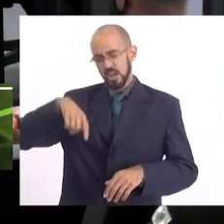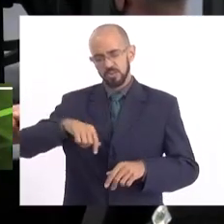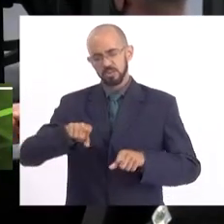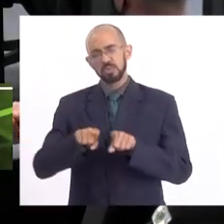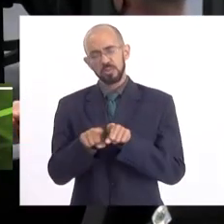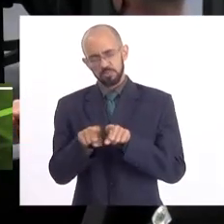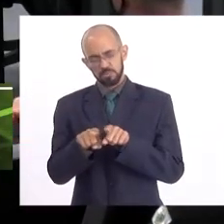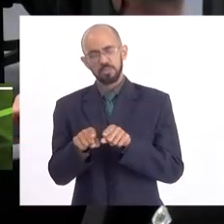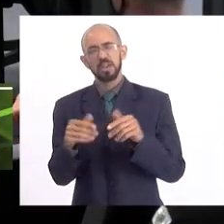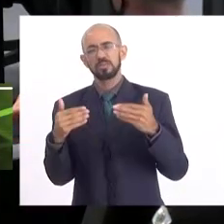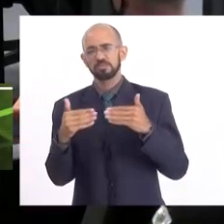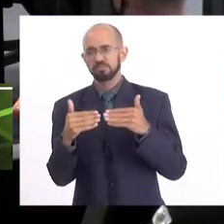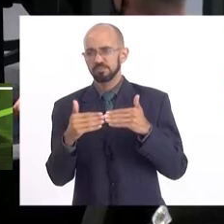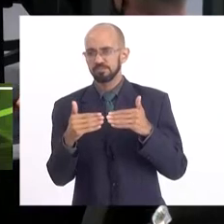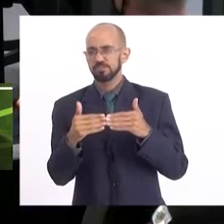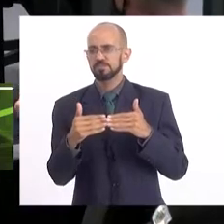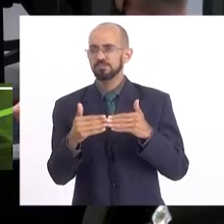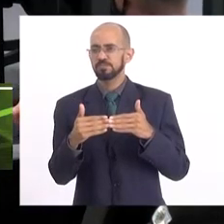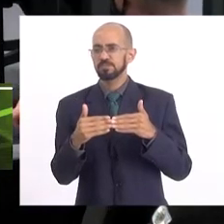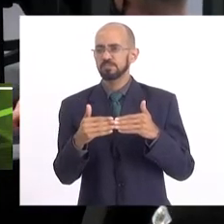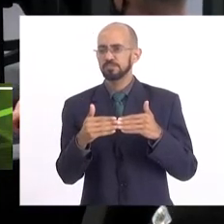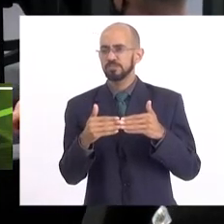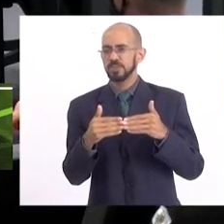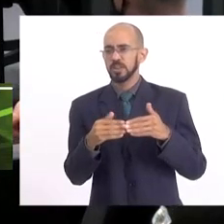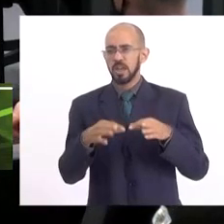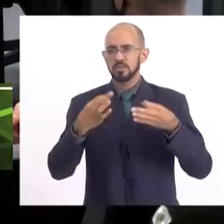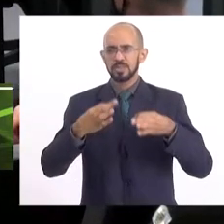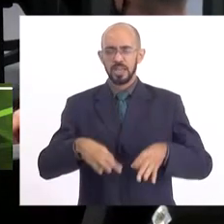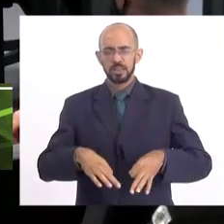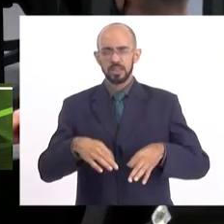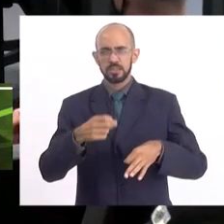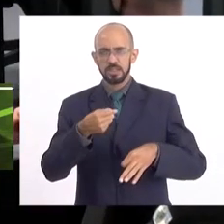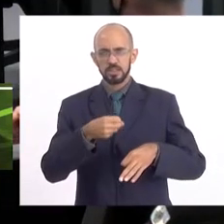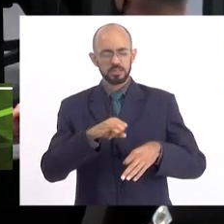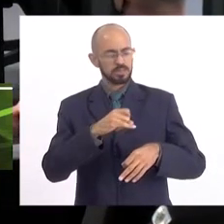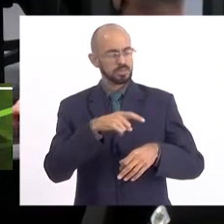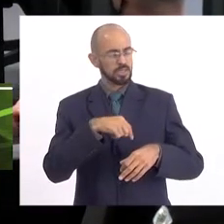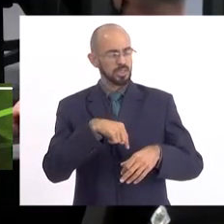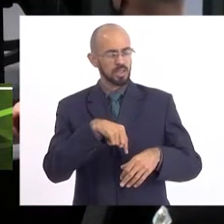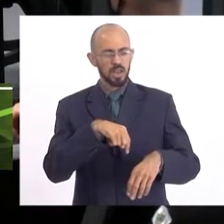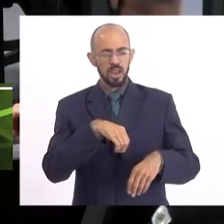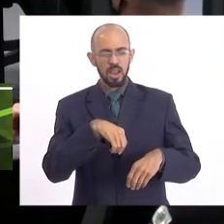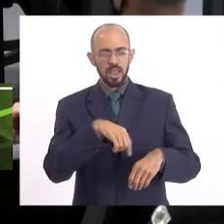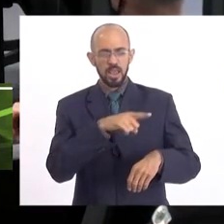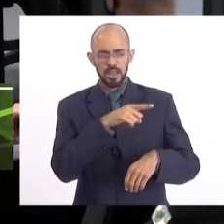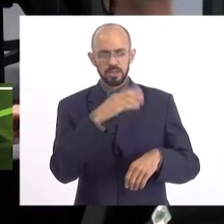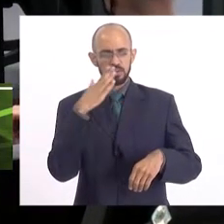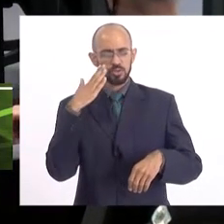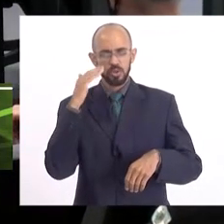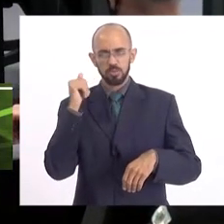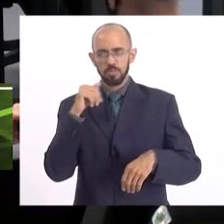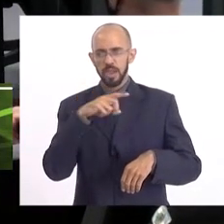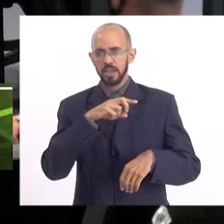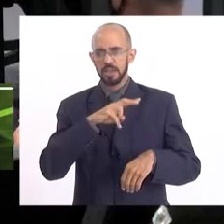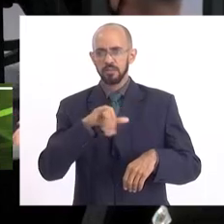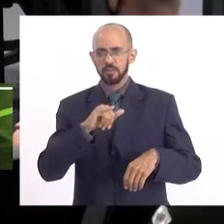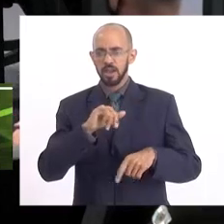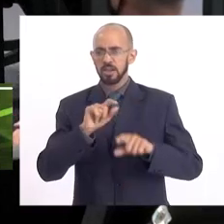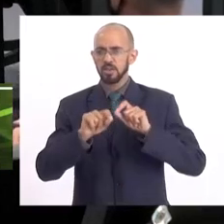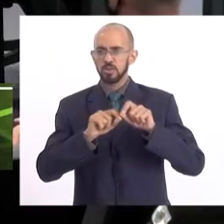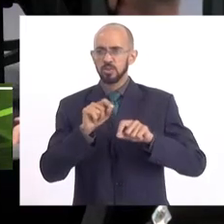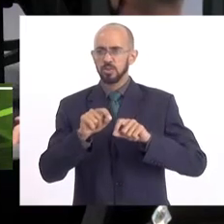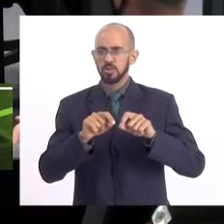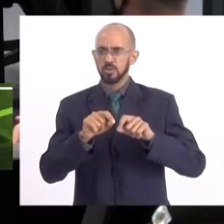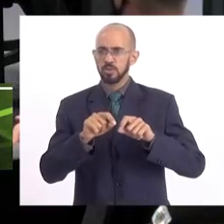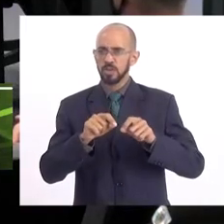Sim. Eu tenho certeza, se chegar ao conhecimento dele agora, ele vai pedir para publicar, porque ele foi a pessoa que se comprometeu mais